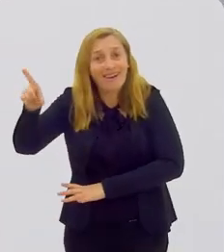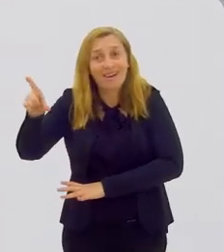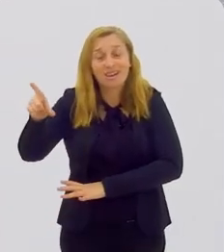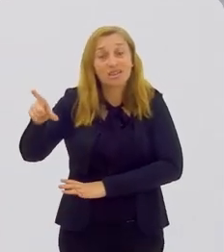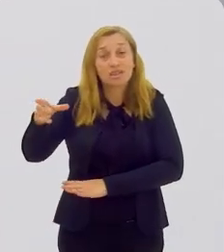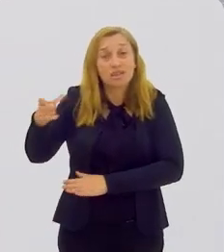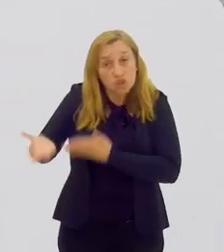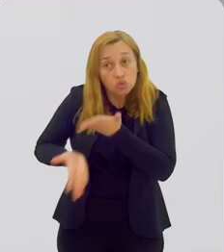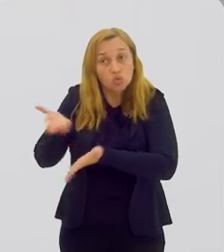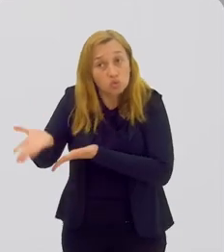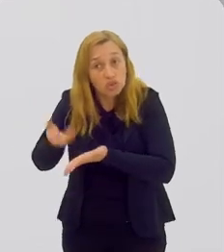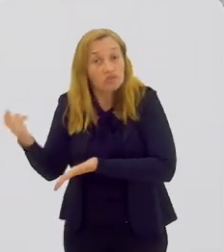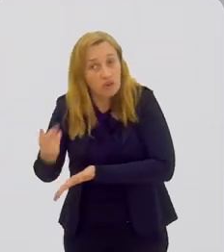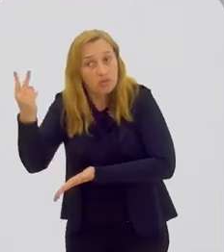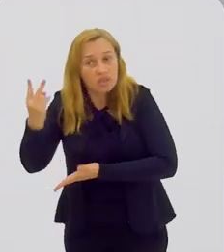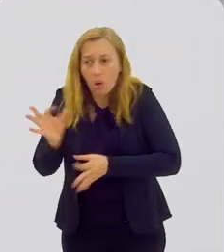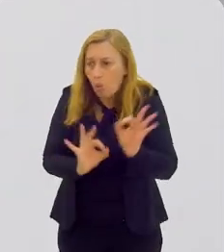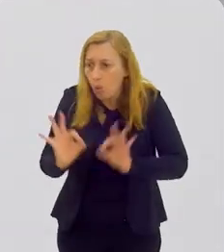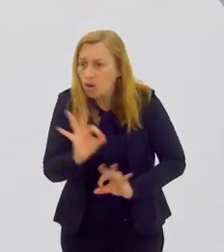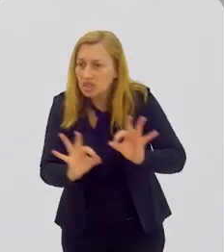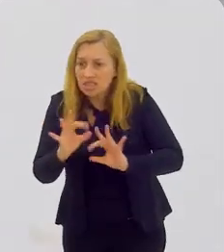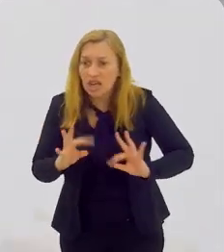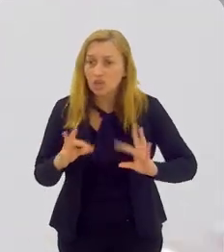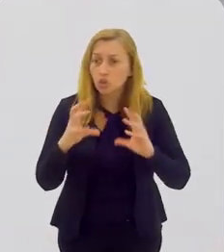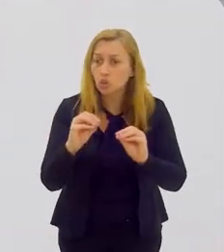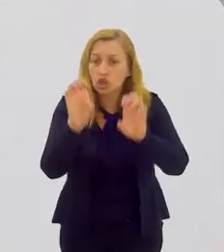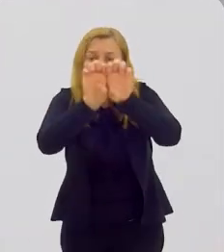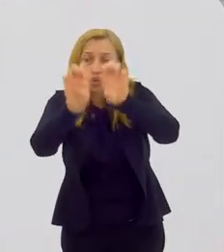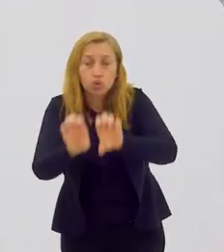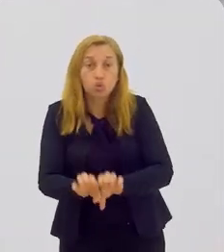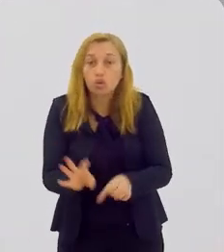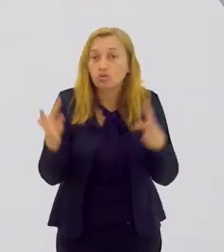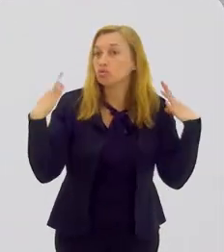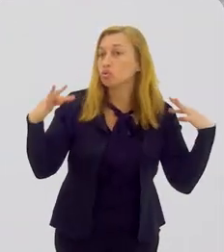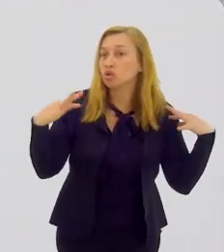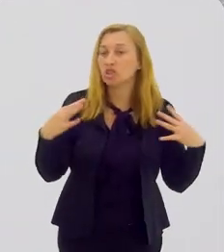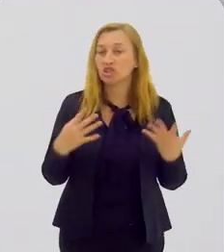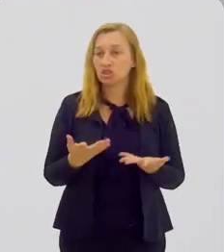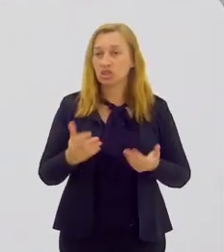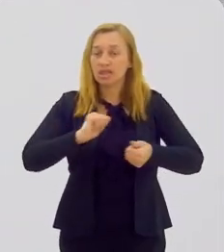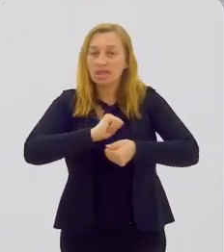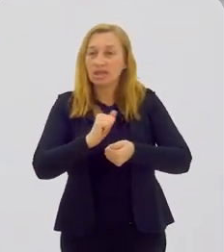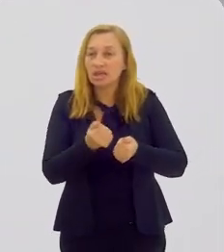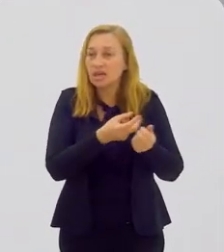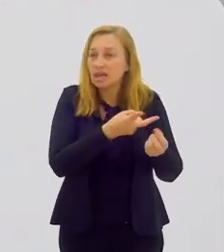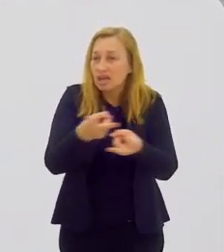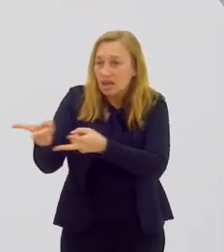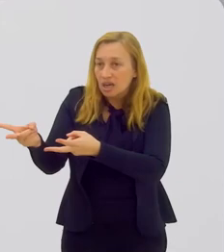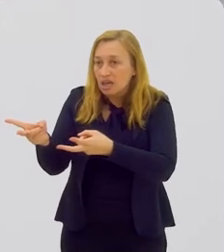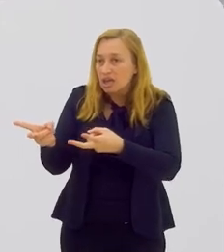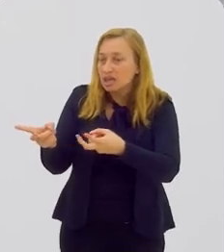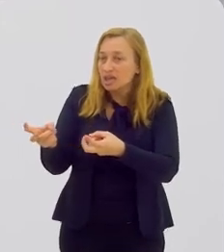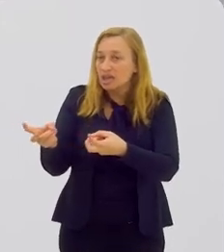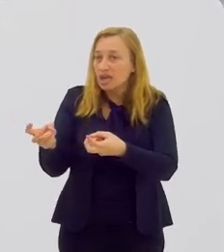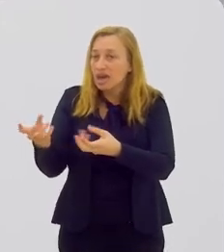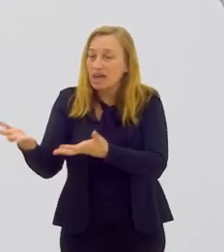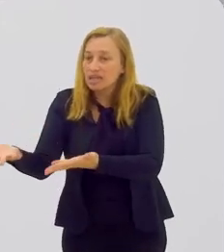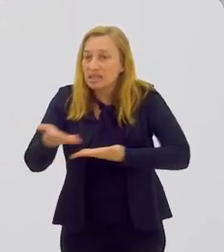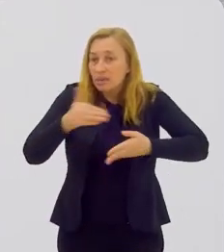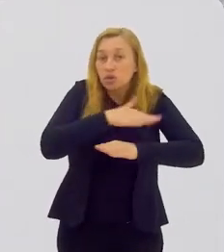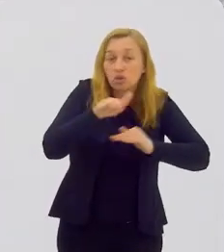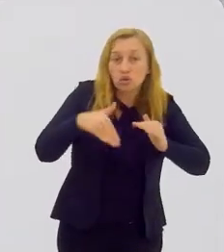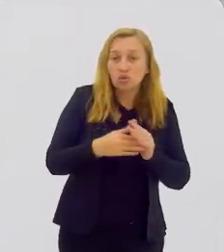que eles têm lá, né? Levam a sério ao ponto de organizar toda uma estrutura turística que capta turistas do mundo